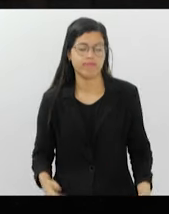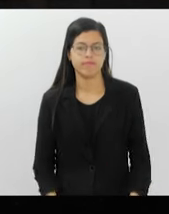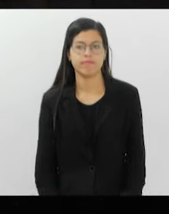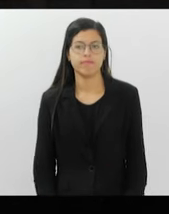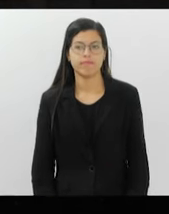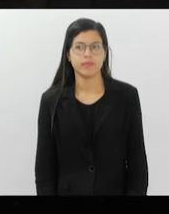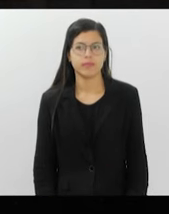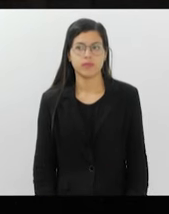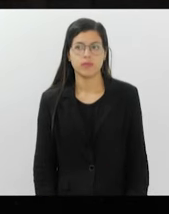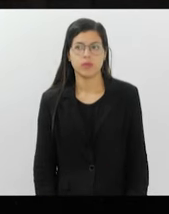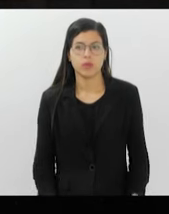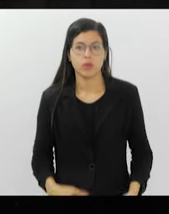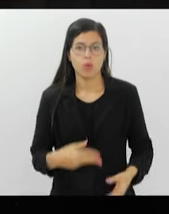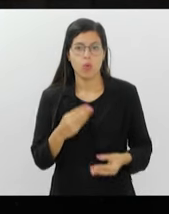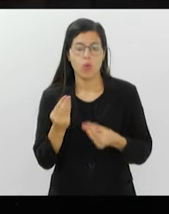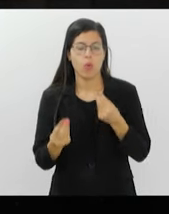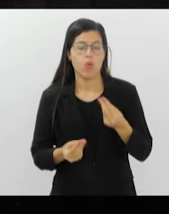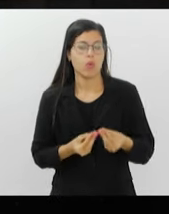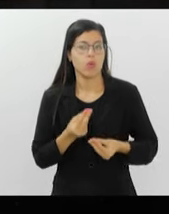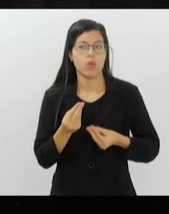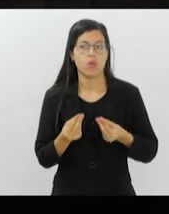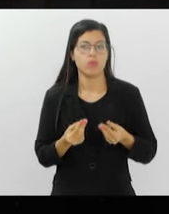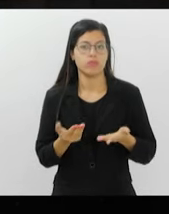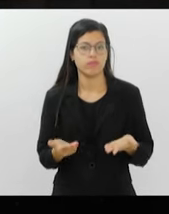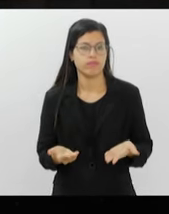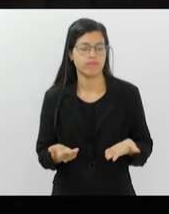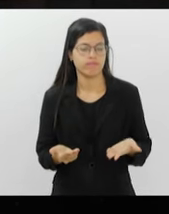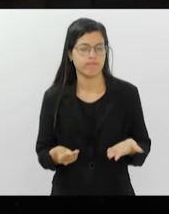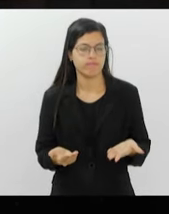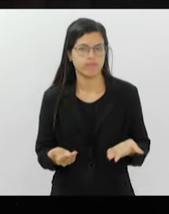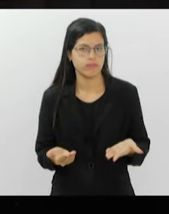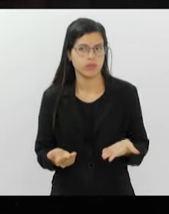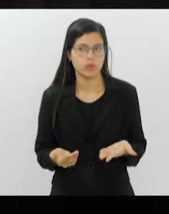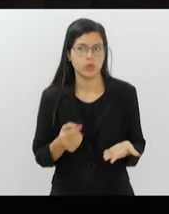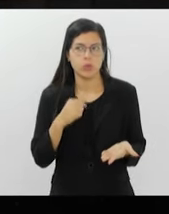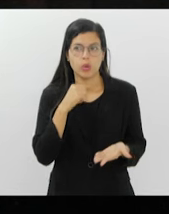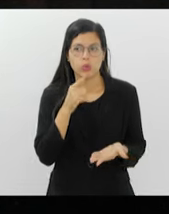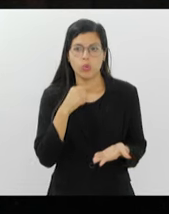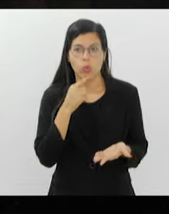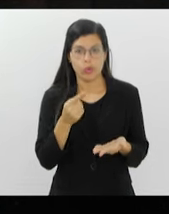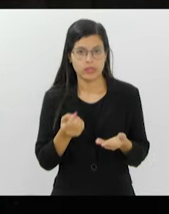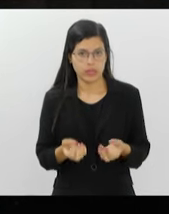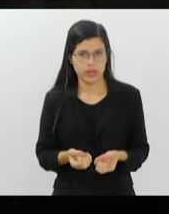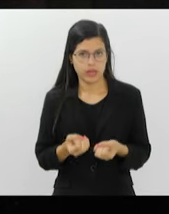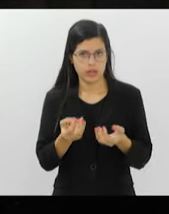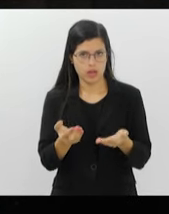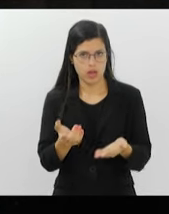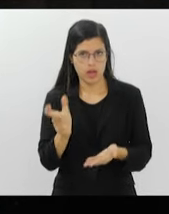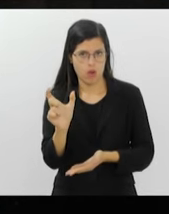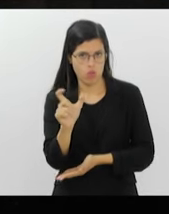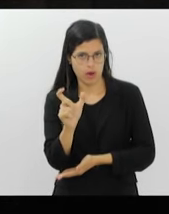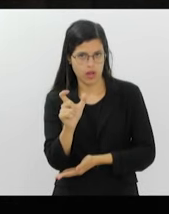como é que eu posso o que eu tô aqui dizendo não consegue entregar o bilhete único Metropolitano com